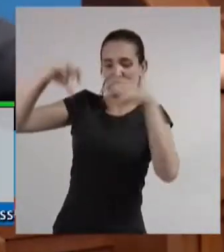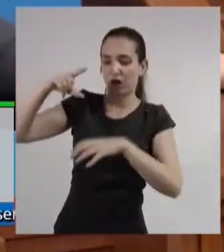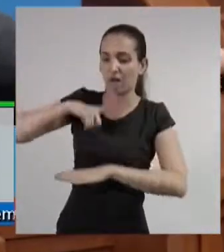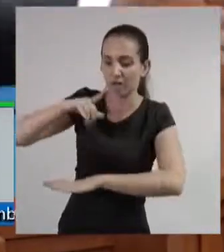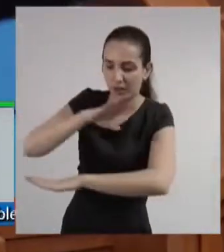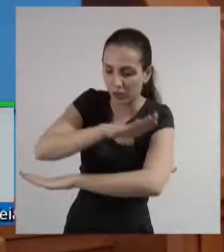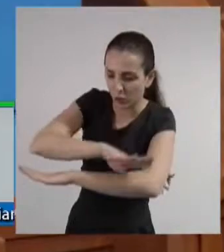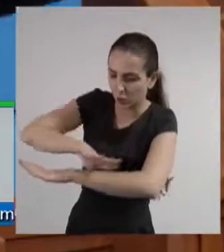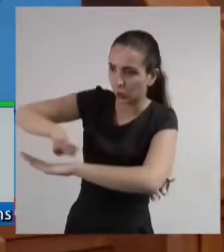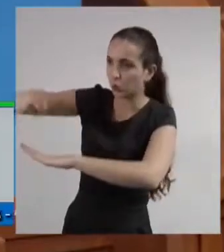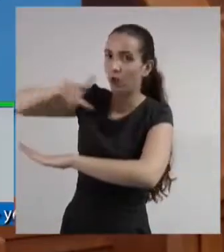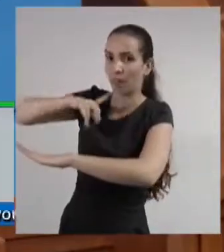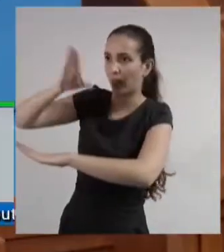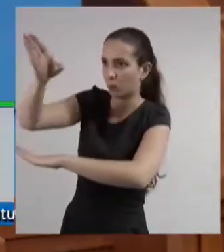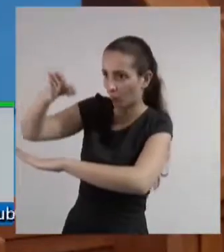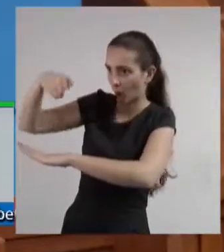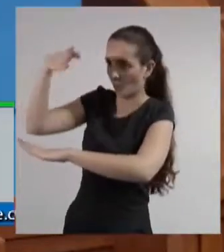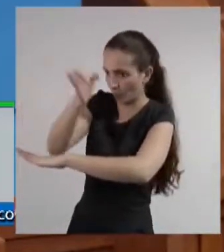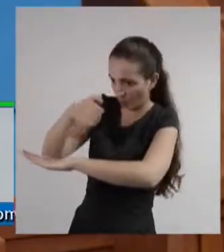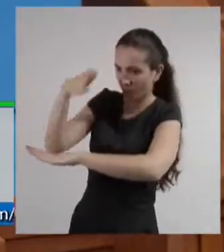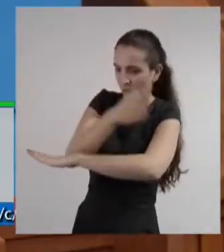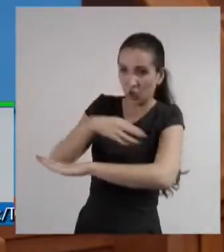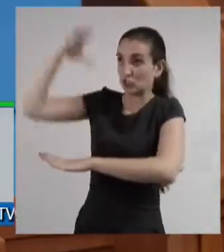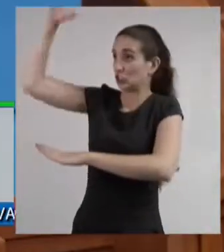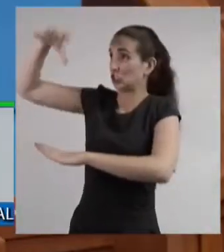largura. Então, vou conceder uma parte a Vossa Excelência.